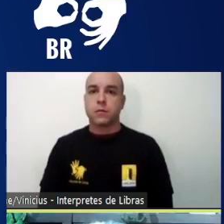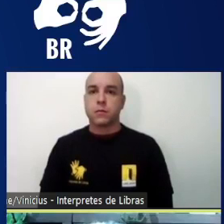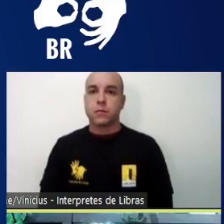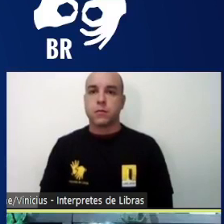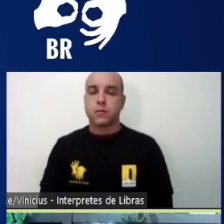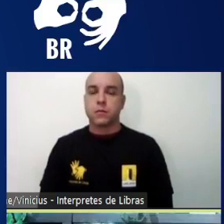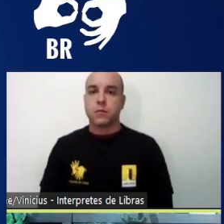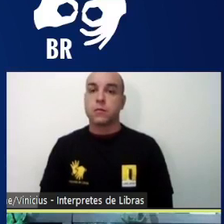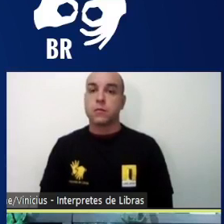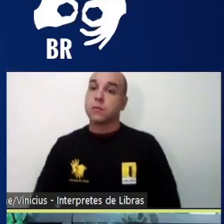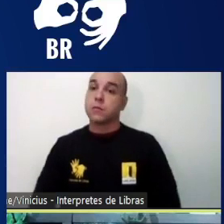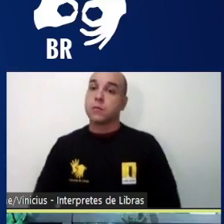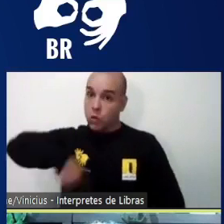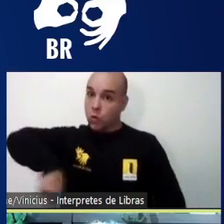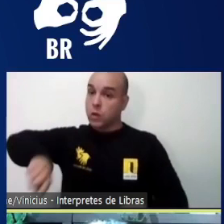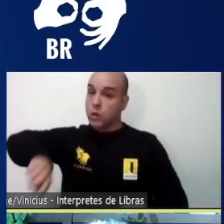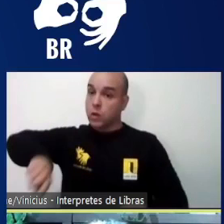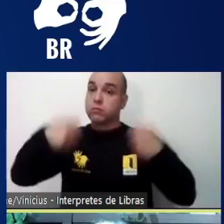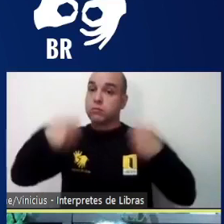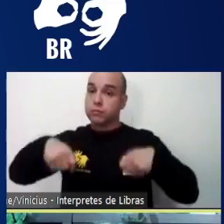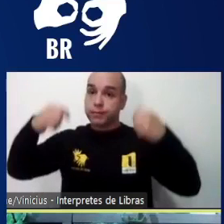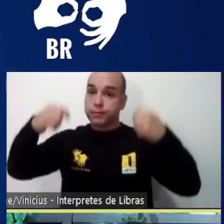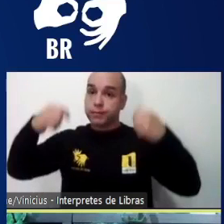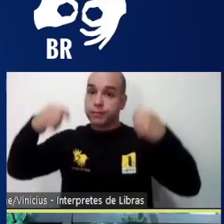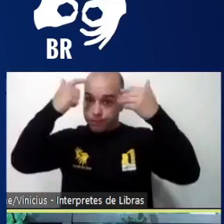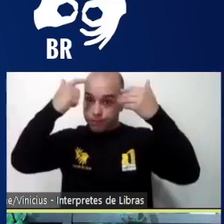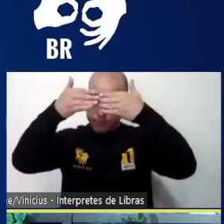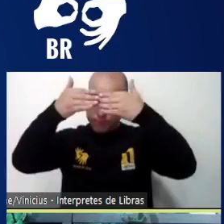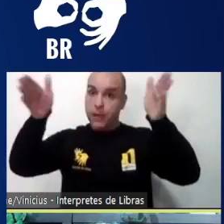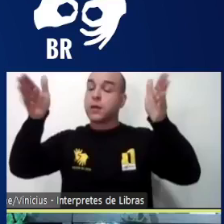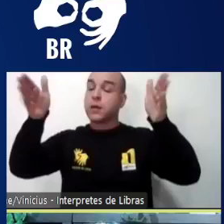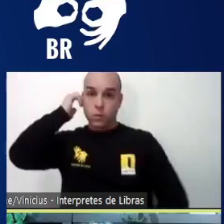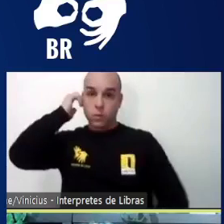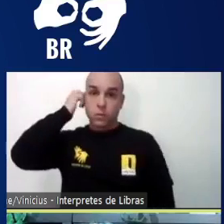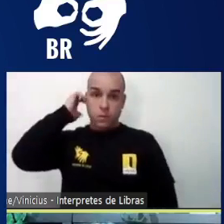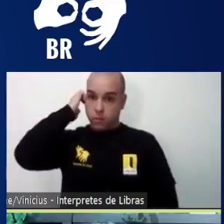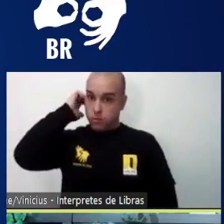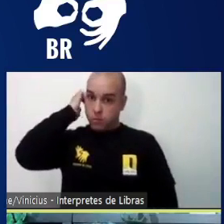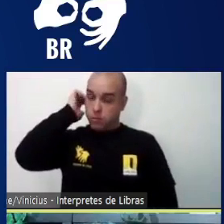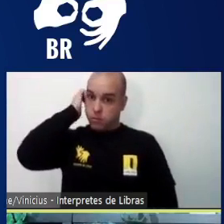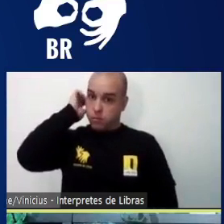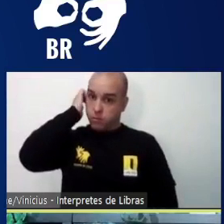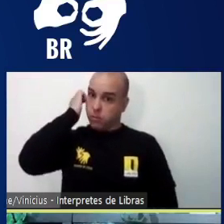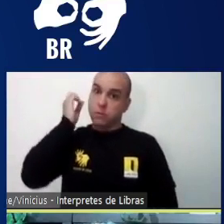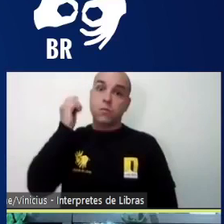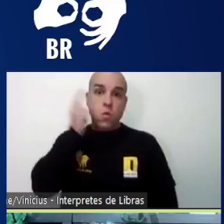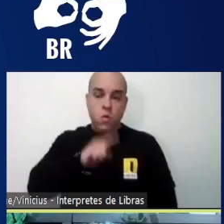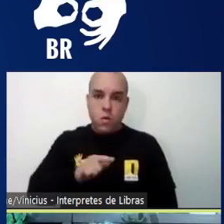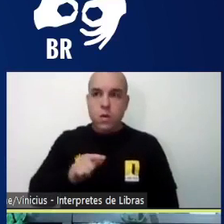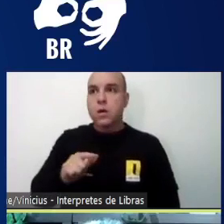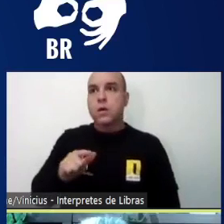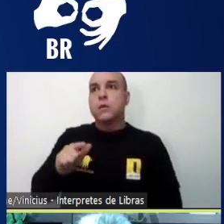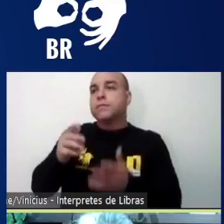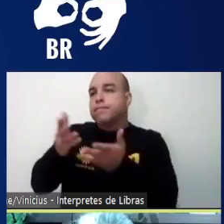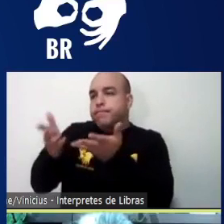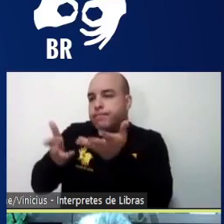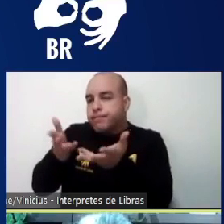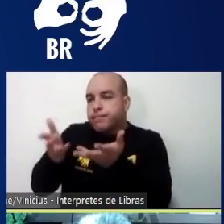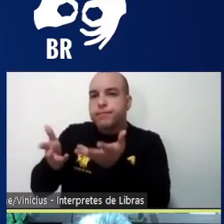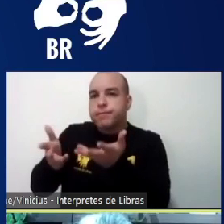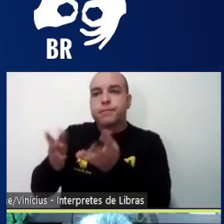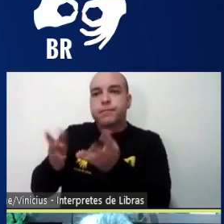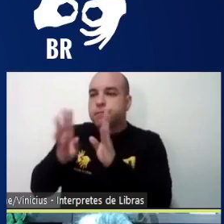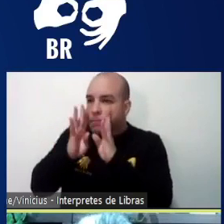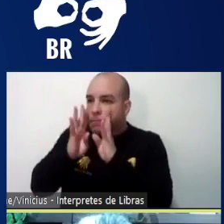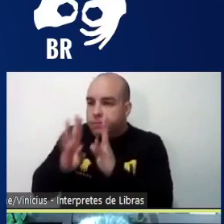mente para esse novo olhar, esse olhar apreciativo, para, e não só a mente,